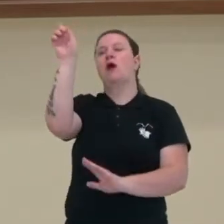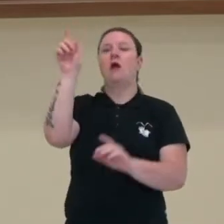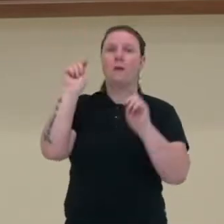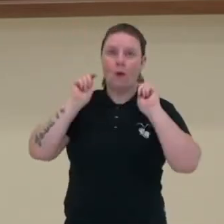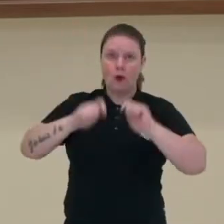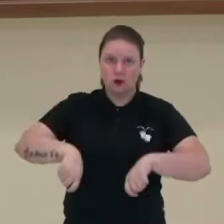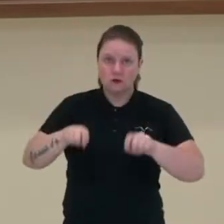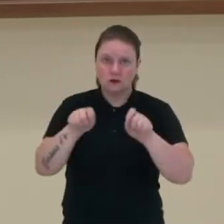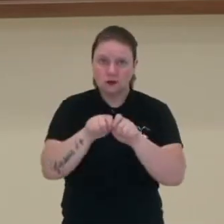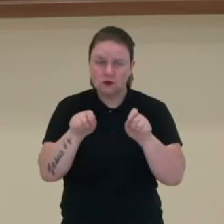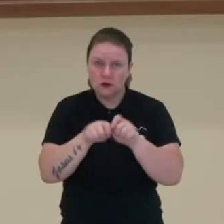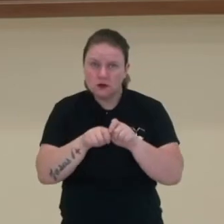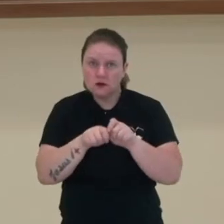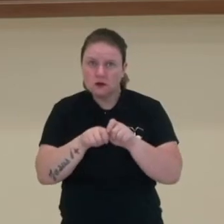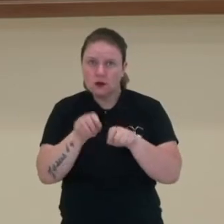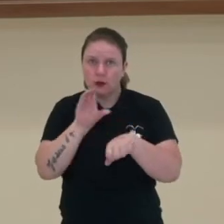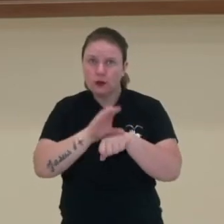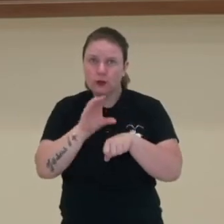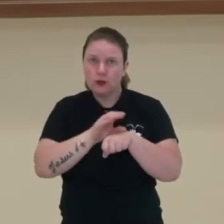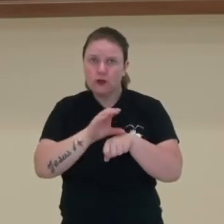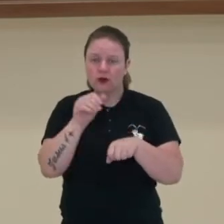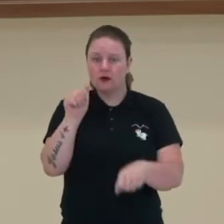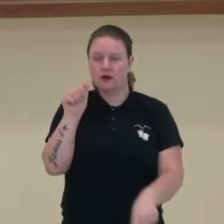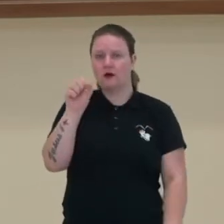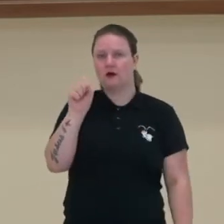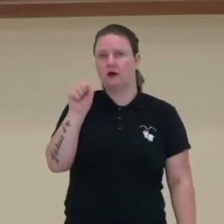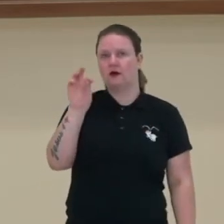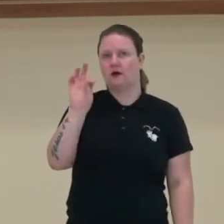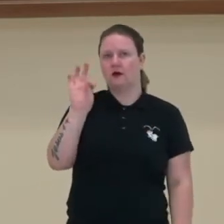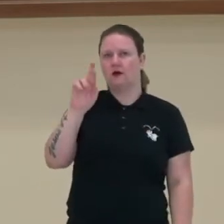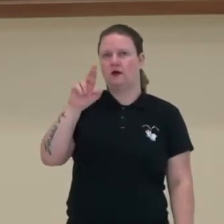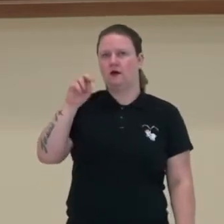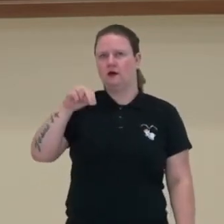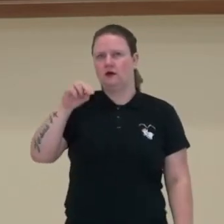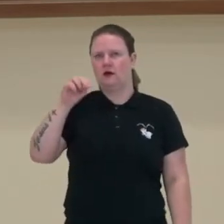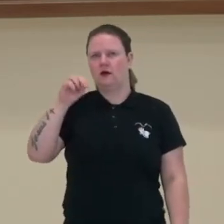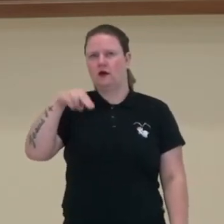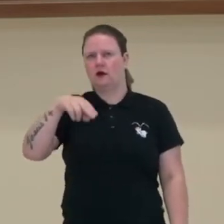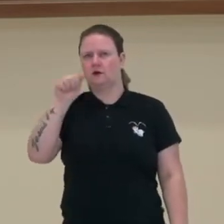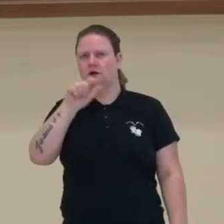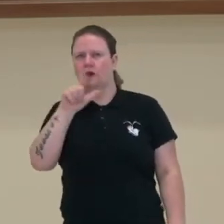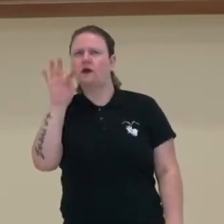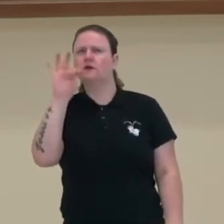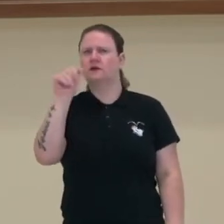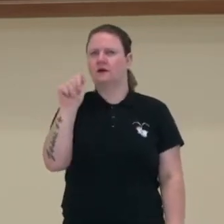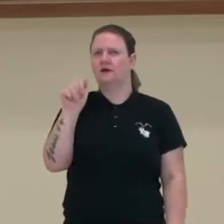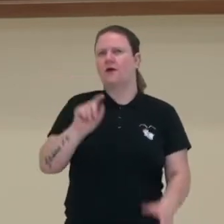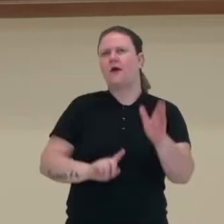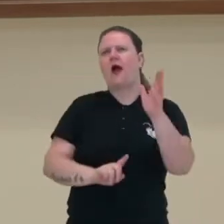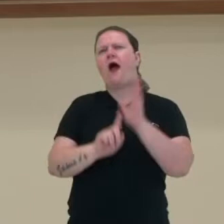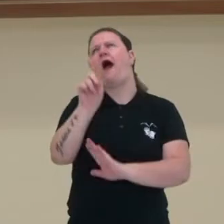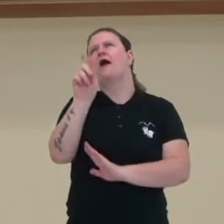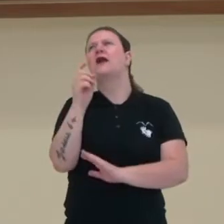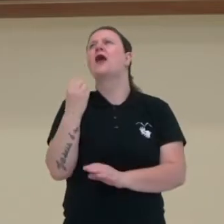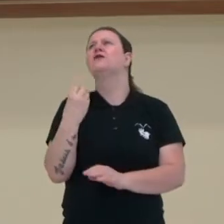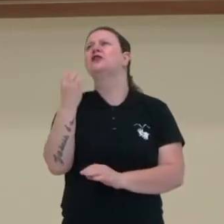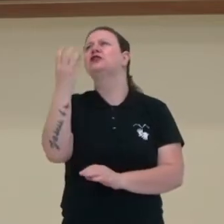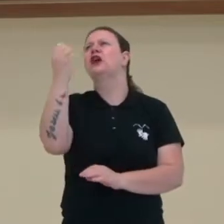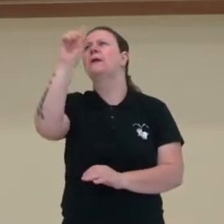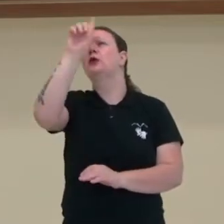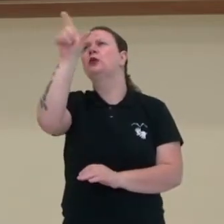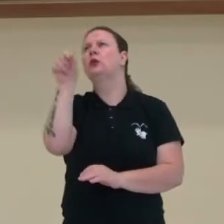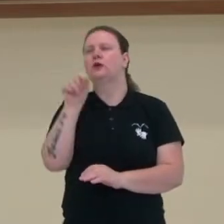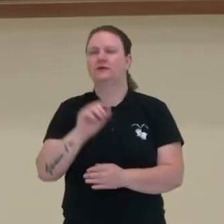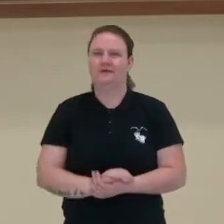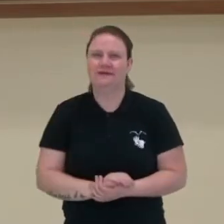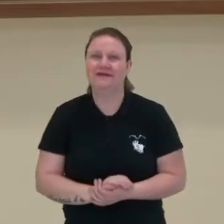o curso de astronauta? Talvez não, mas aí você não vai ser mais nada. O que que você pode fazer quando essas coisas acontecem? Você